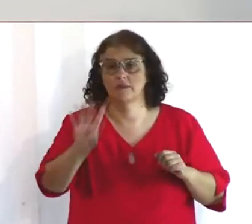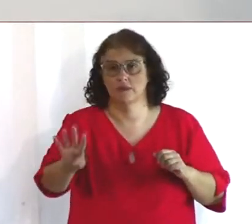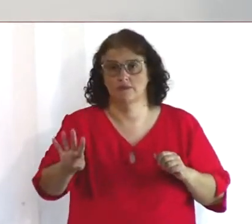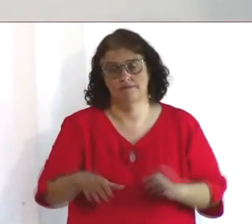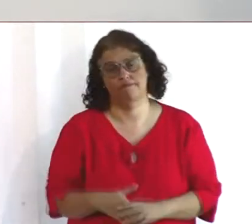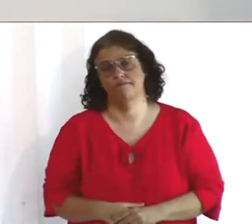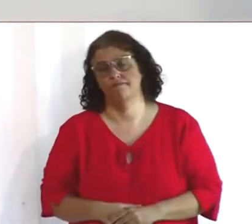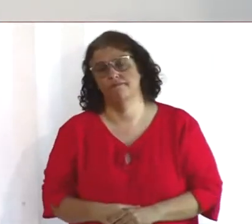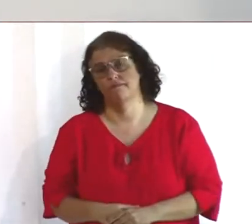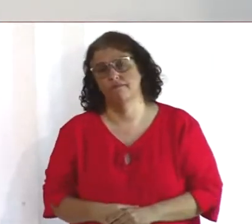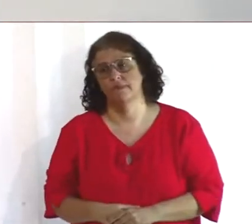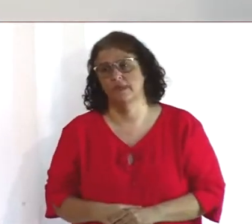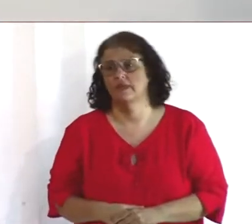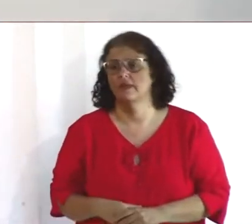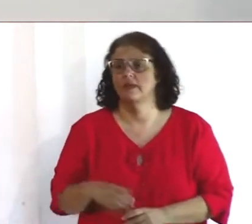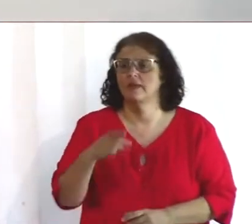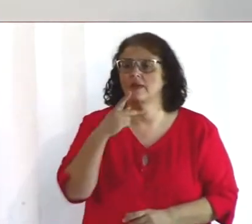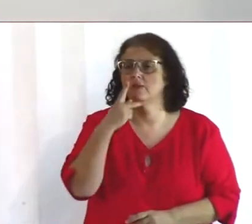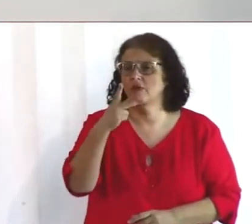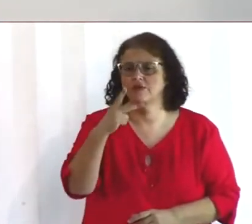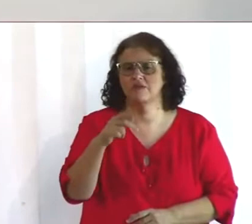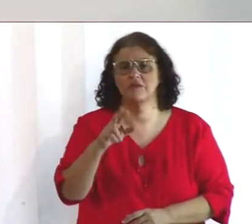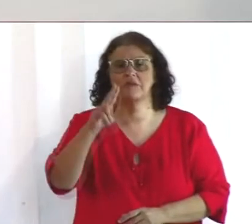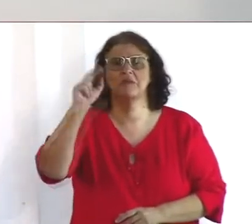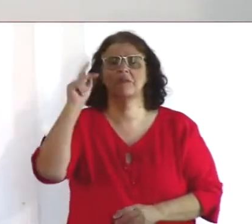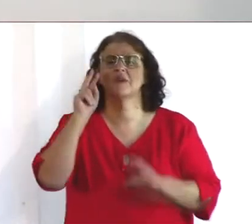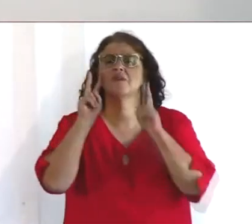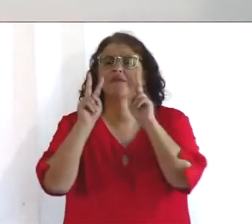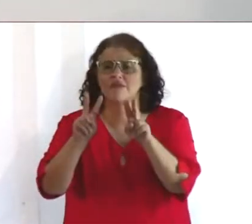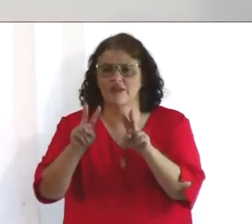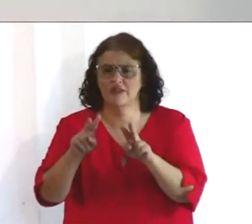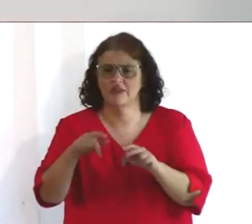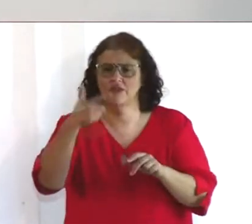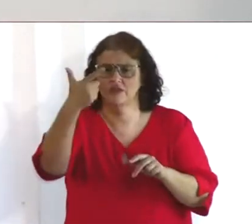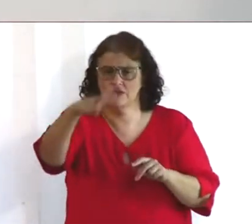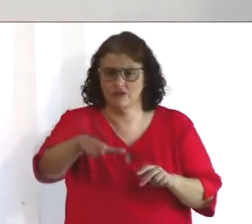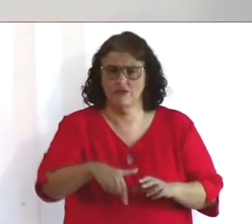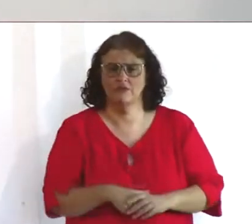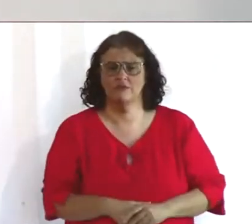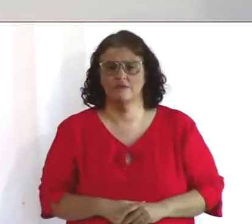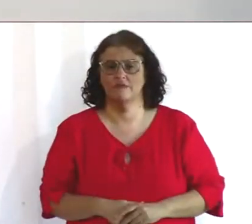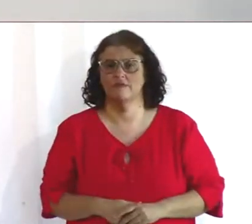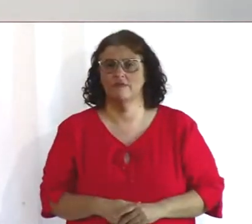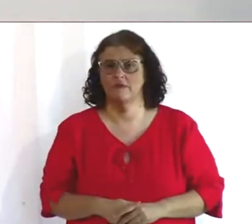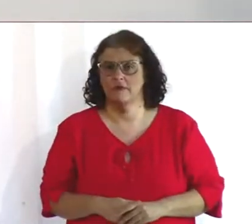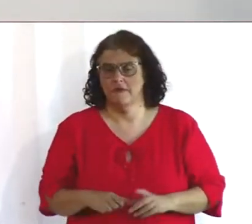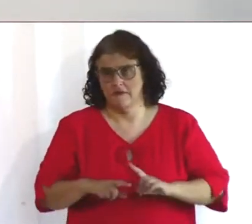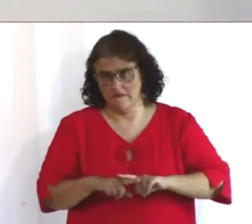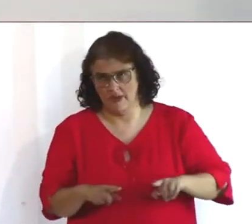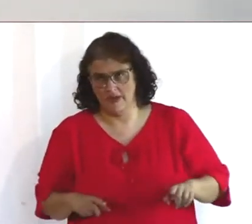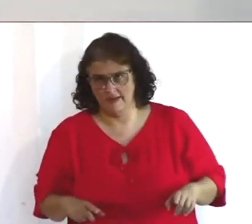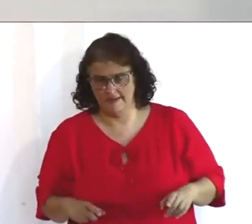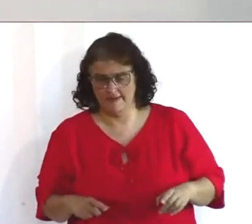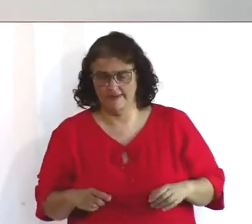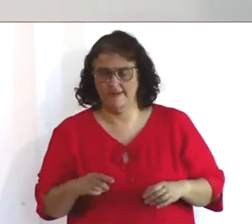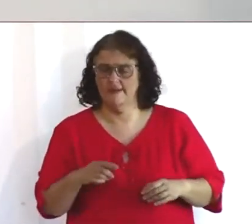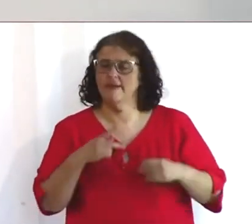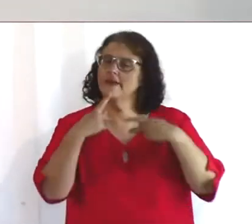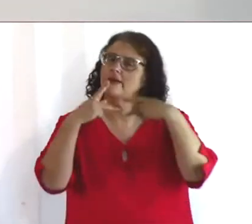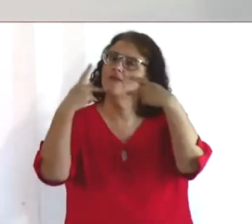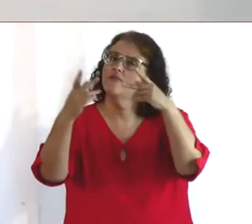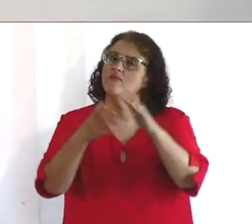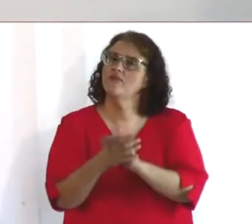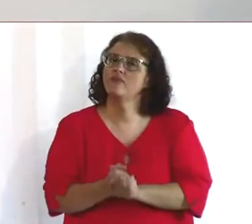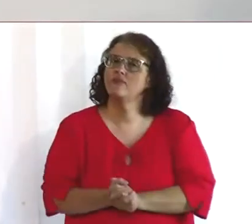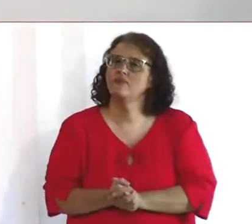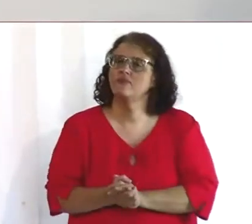bem. Eu posso nunca mais ver você. Posso cair de um infarto agora. Mas a palavra